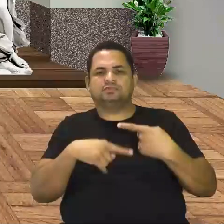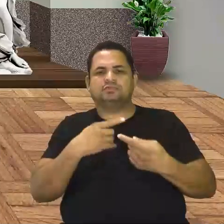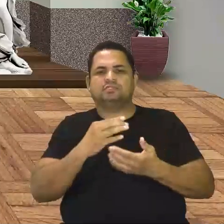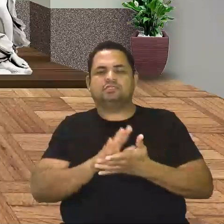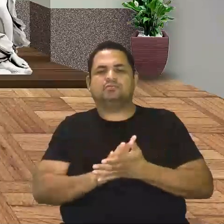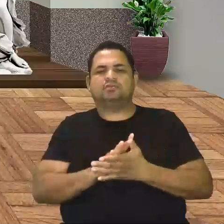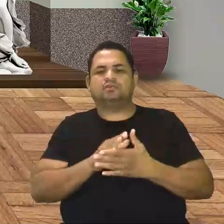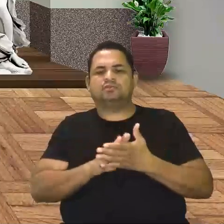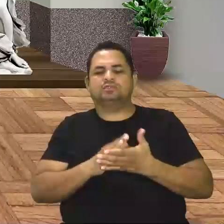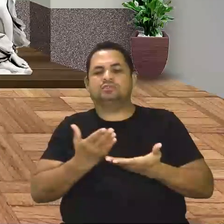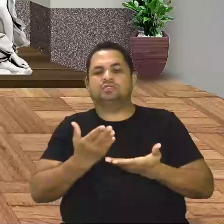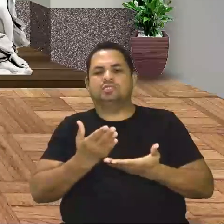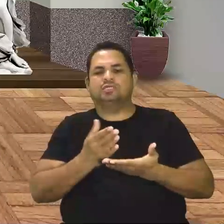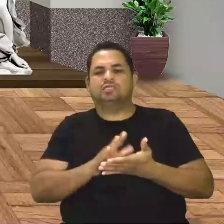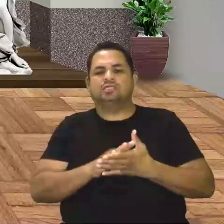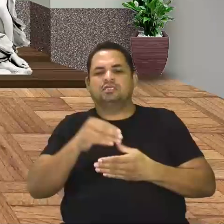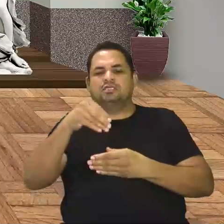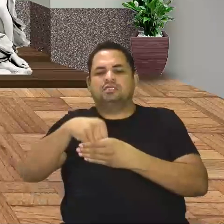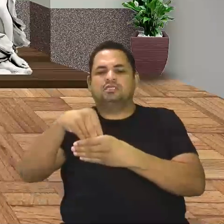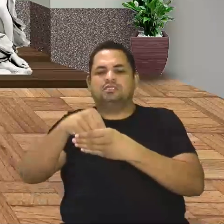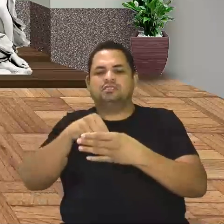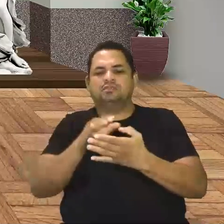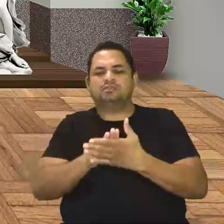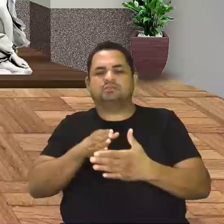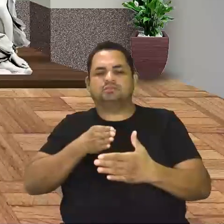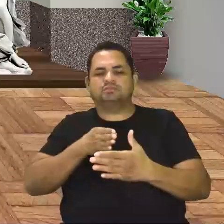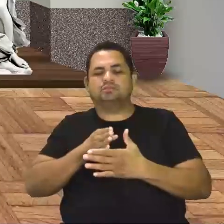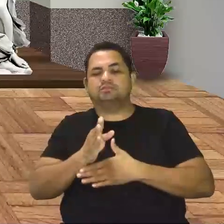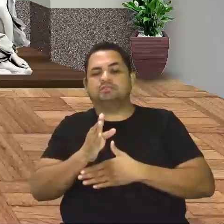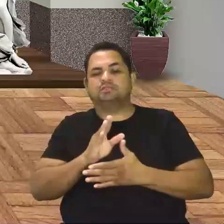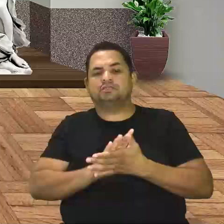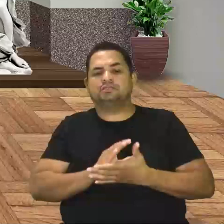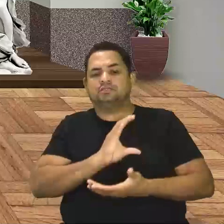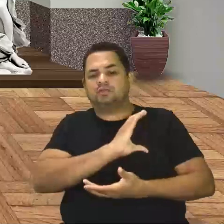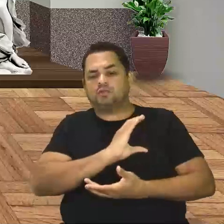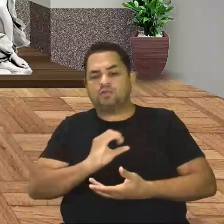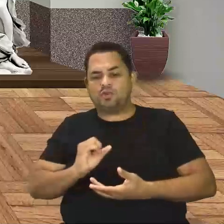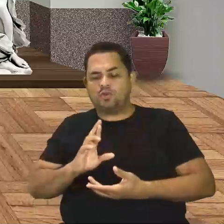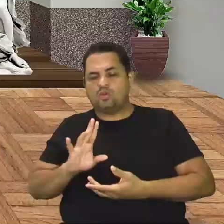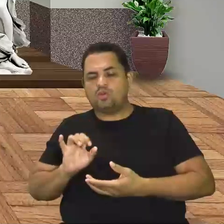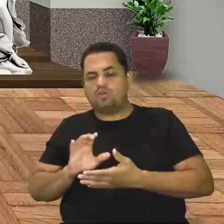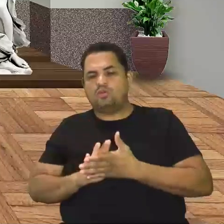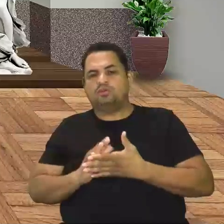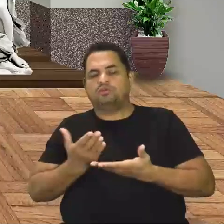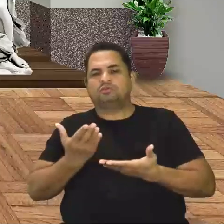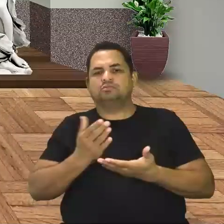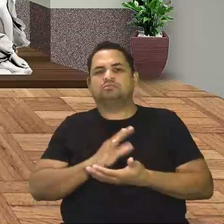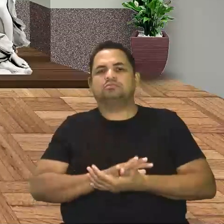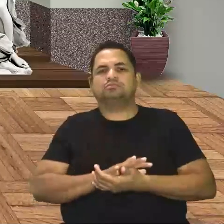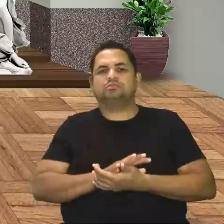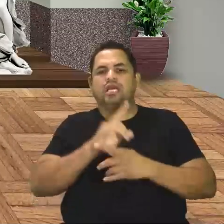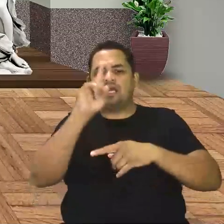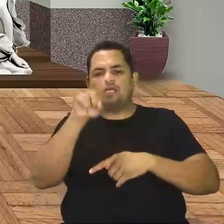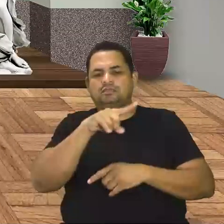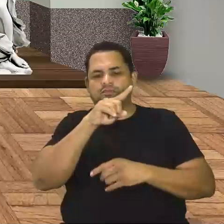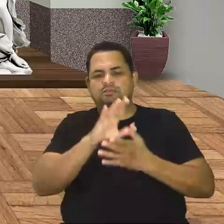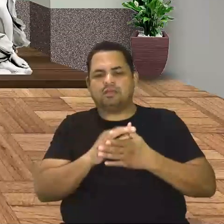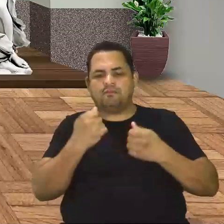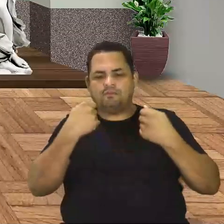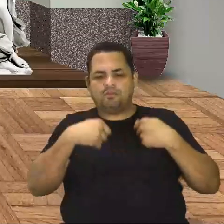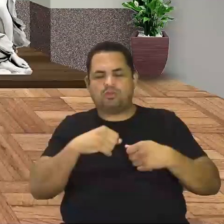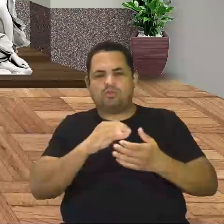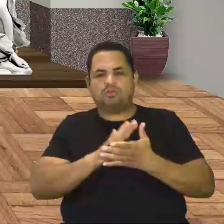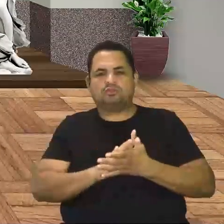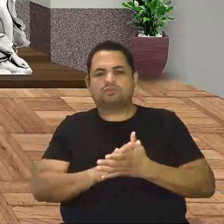Fernando Collor de Mello, que vão ser aulas posteriores que eu vou trabalhar com vocês, a cassação do Fernando Collor de Mello, a posse do